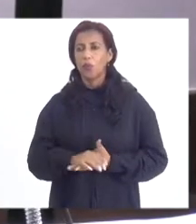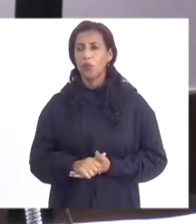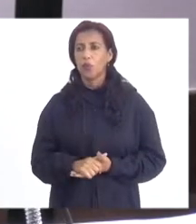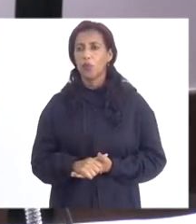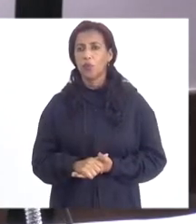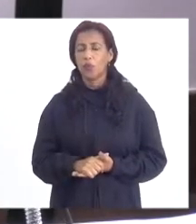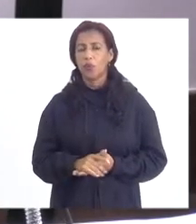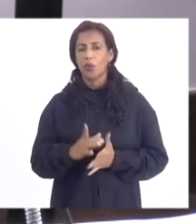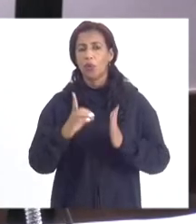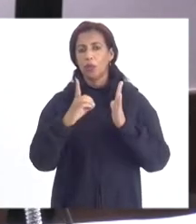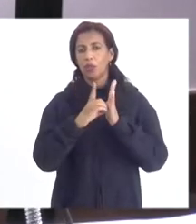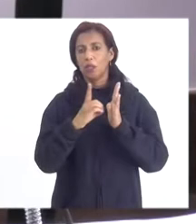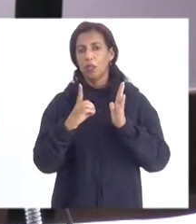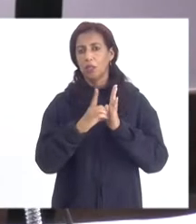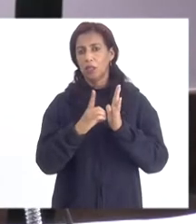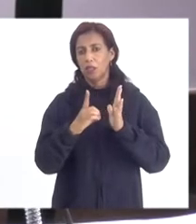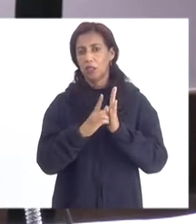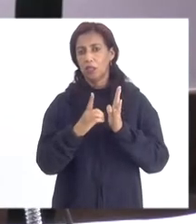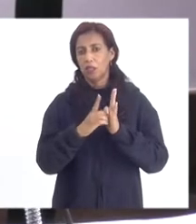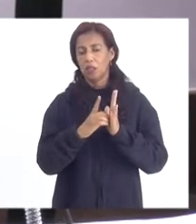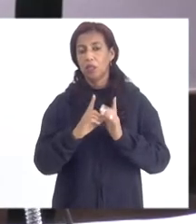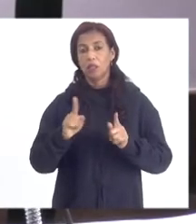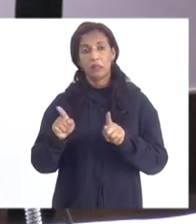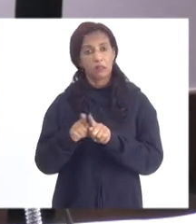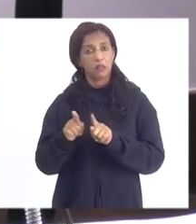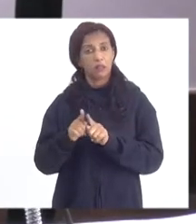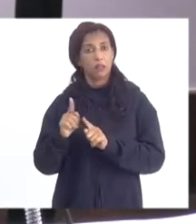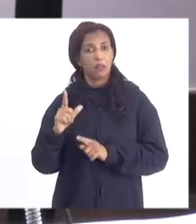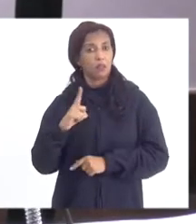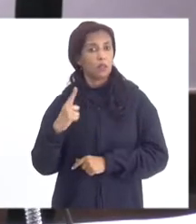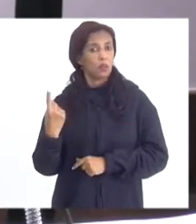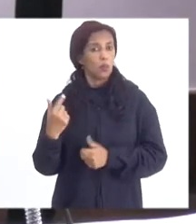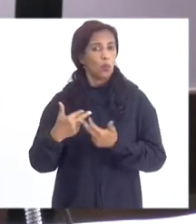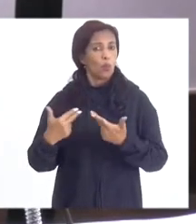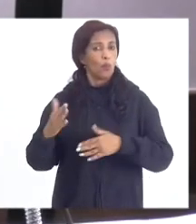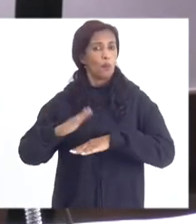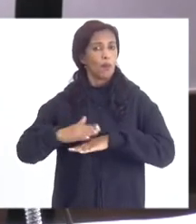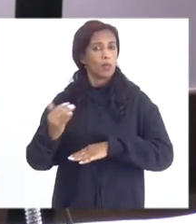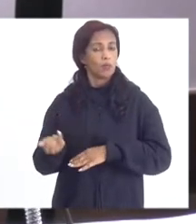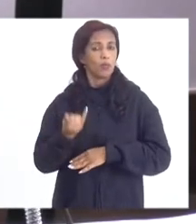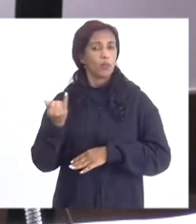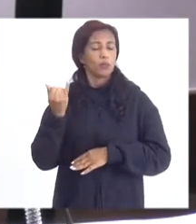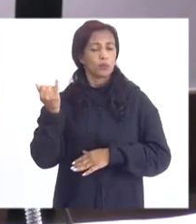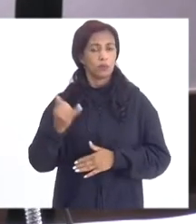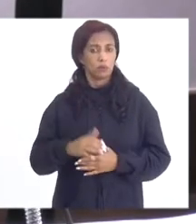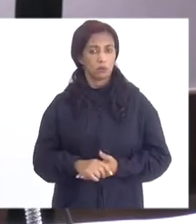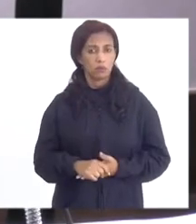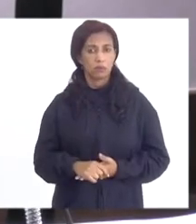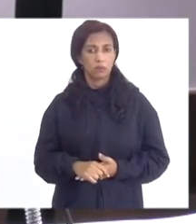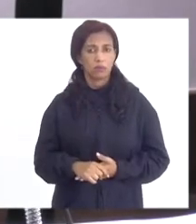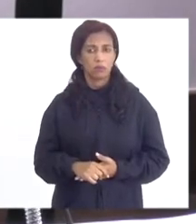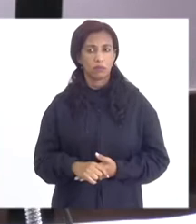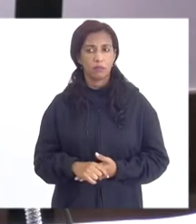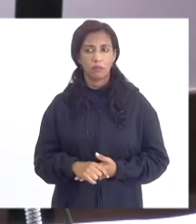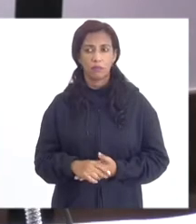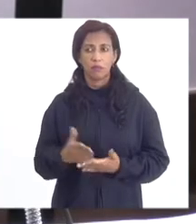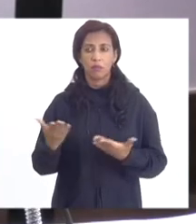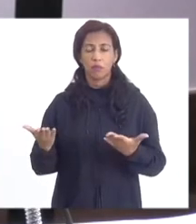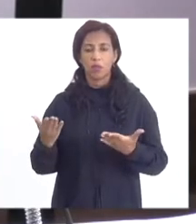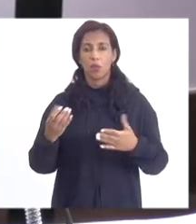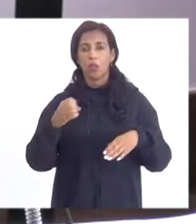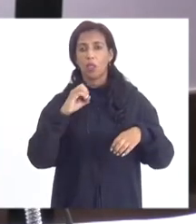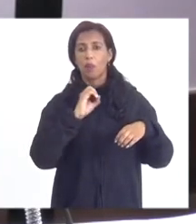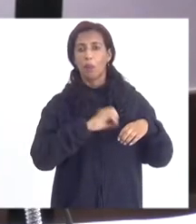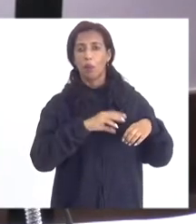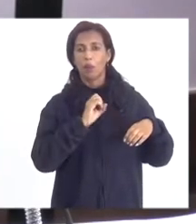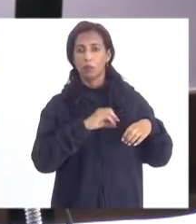do DETRAN. E atrás disso tem uma coisa mais importante, né, que são os